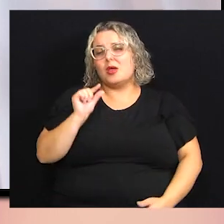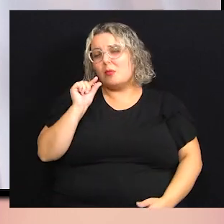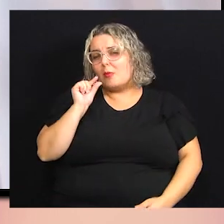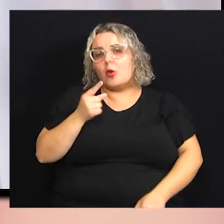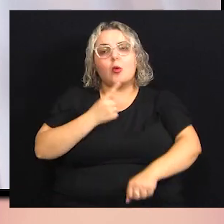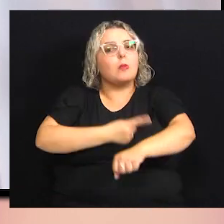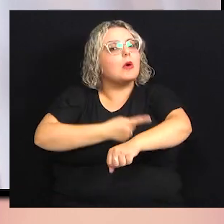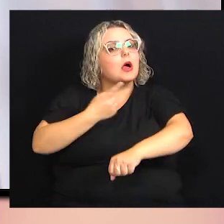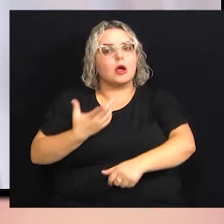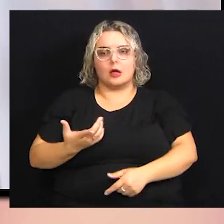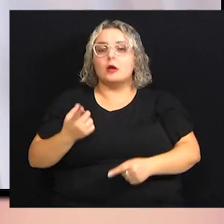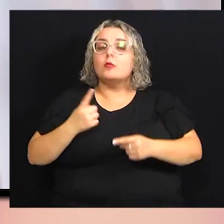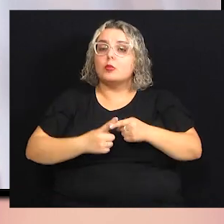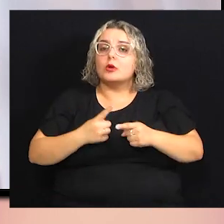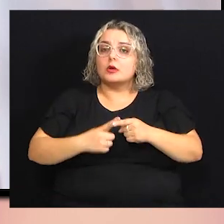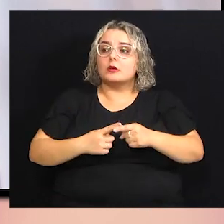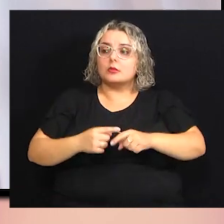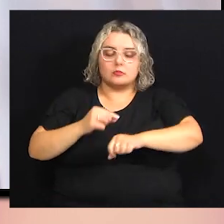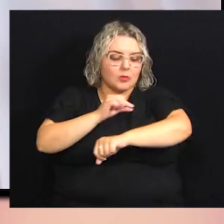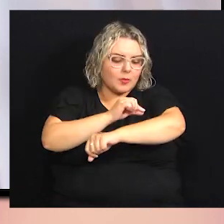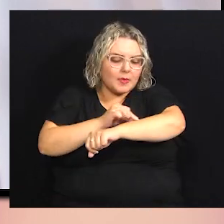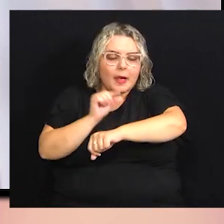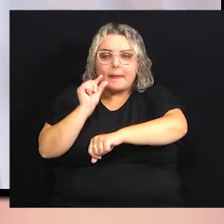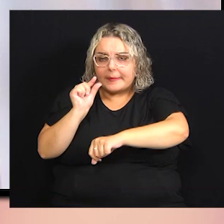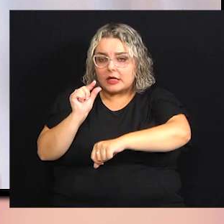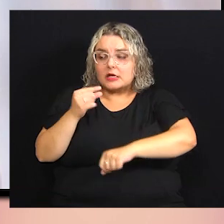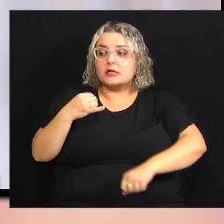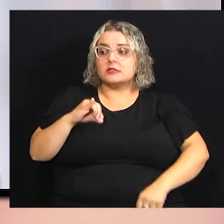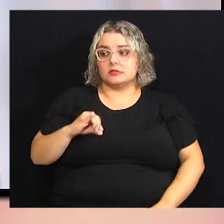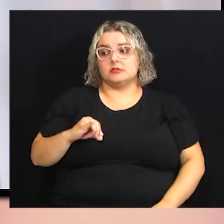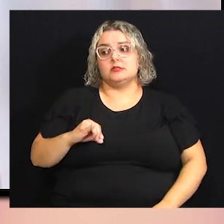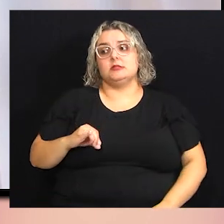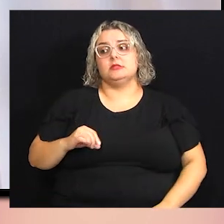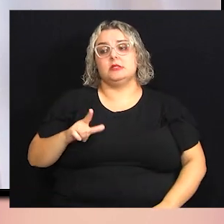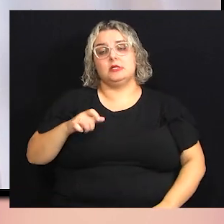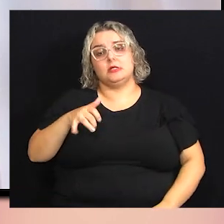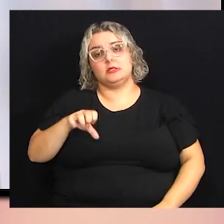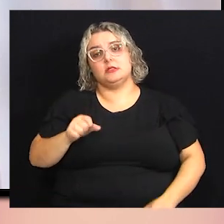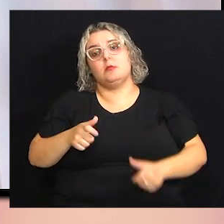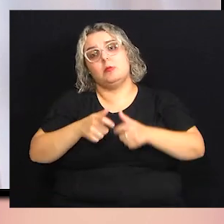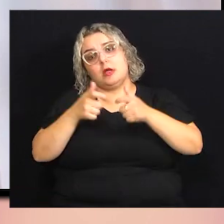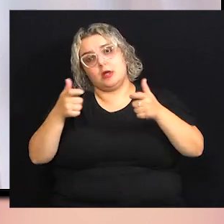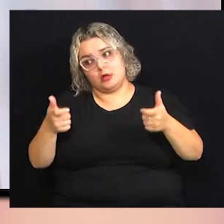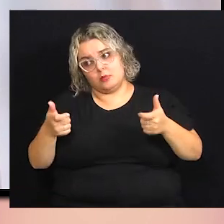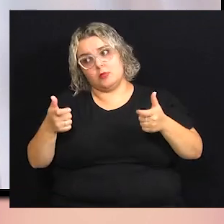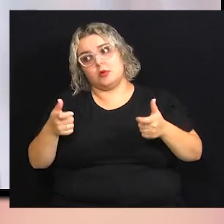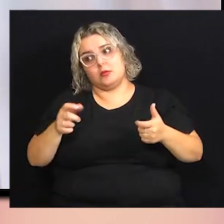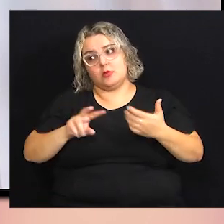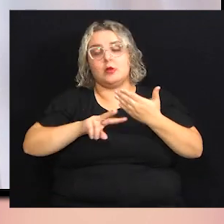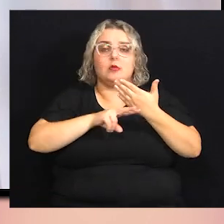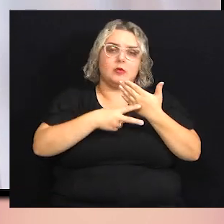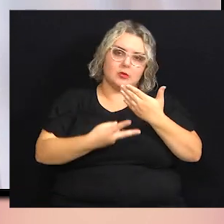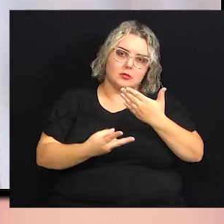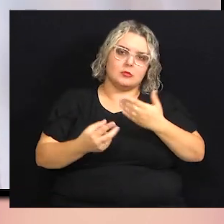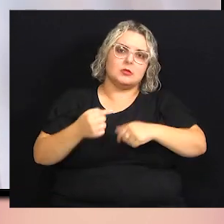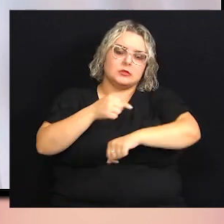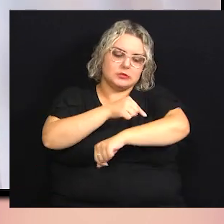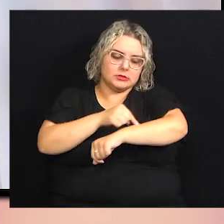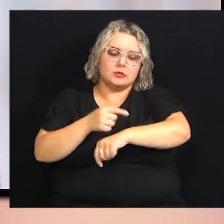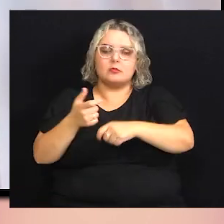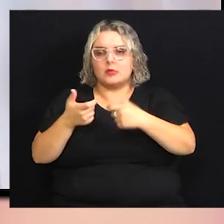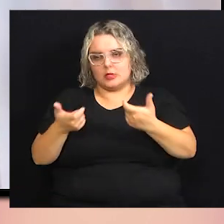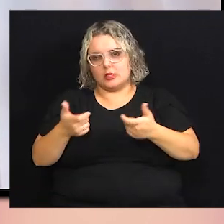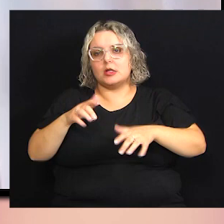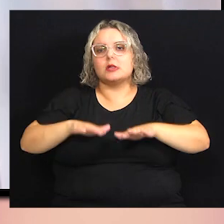pouco marcado na pele, porque vai ser uma cicatriz muito pequena. Se forem lesões maiores, consequentemente vão ficar